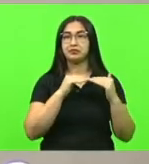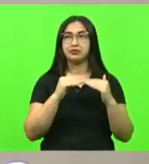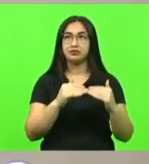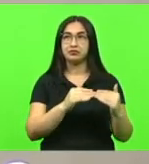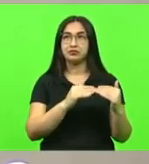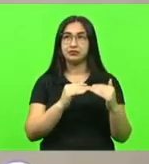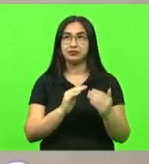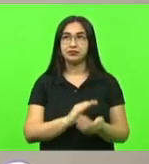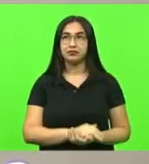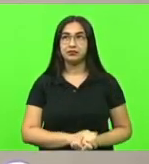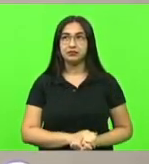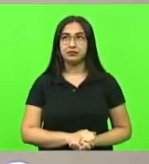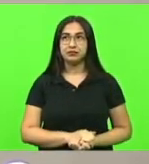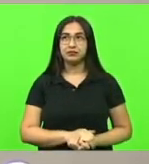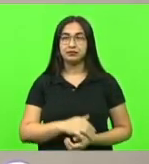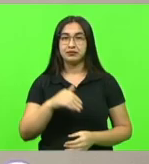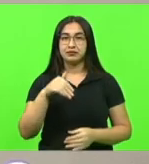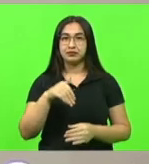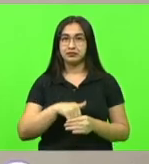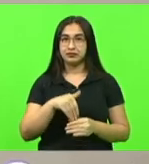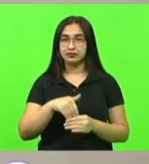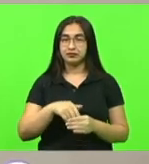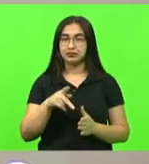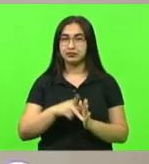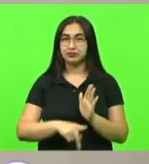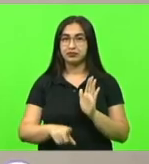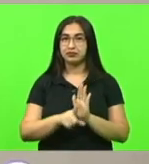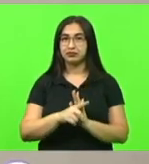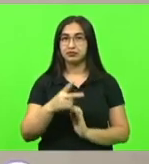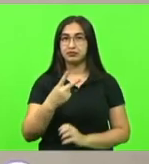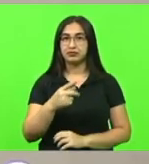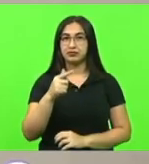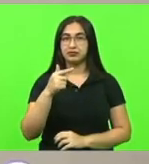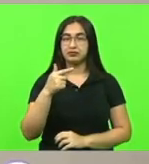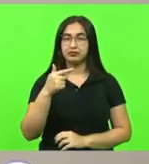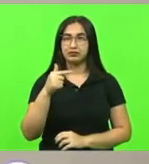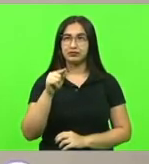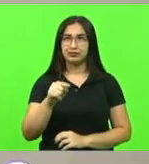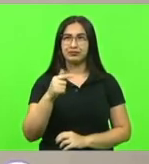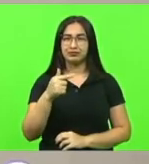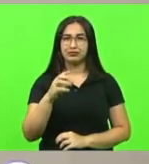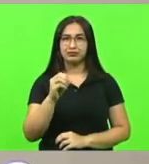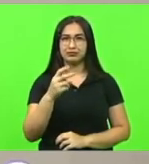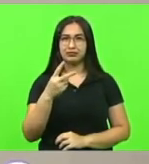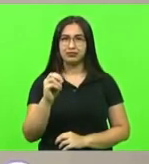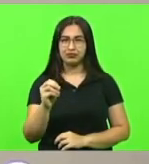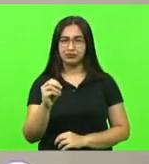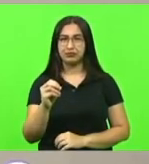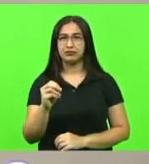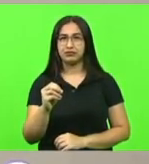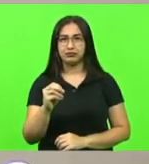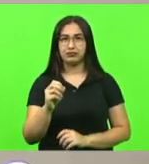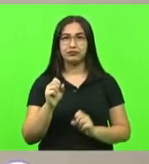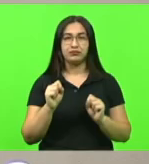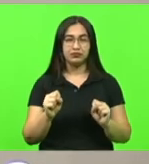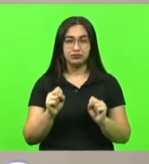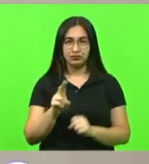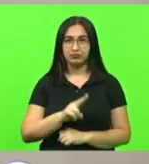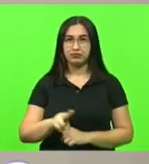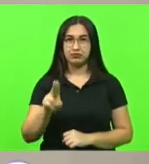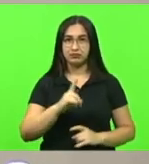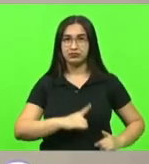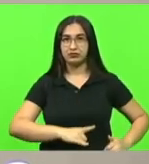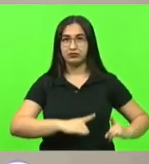unanimidade. Votação da redação final do projeto de lei 200.7 de 2021, autor governo do Estado, autoriza a sessão de uso de imóvel no município de